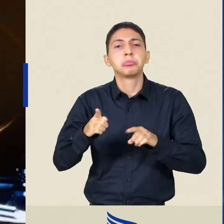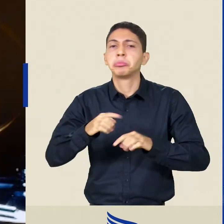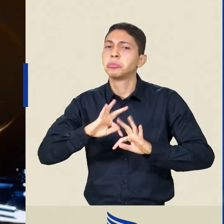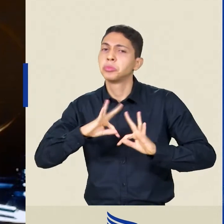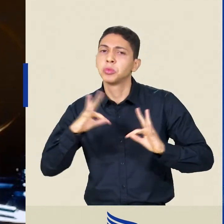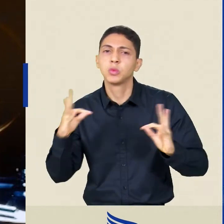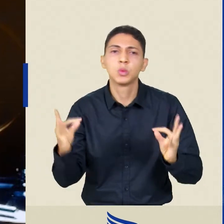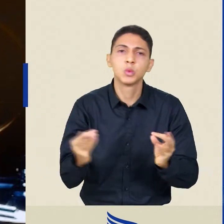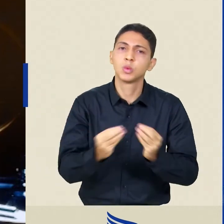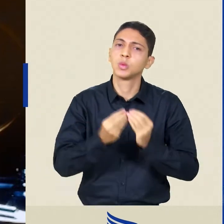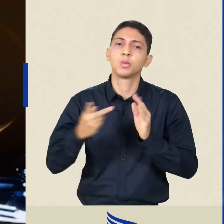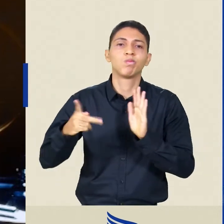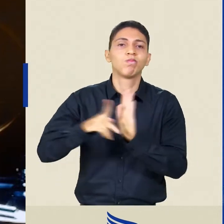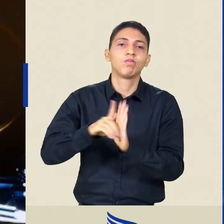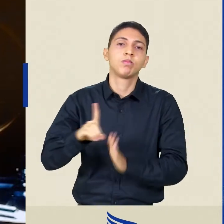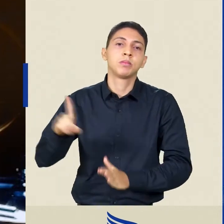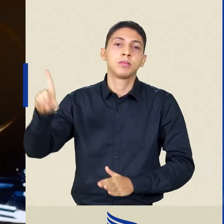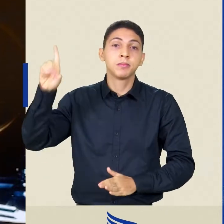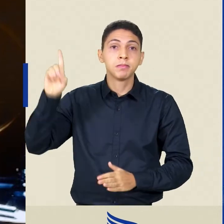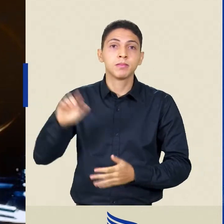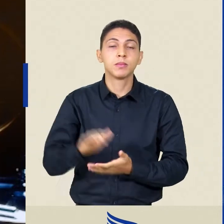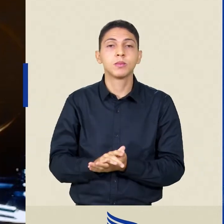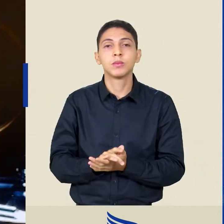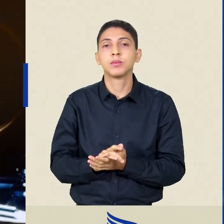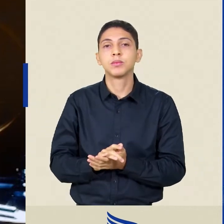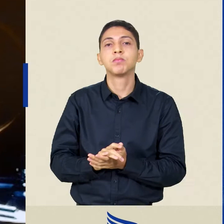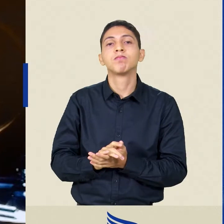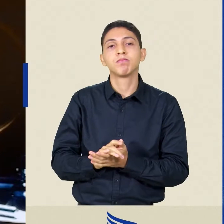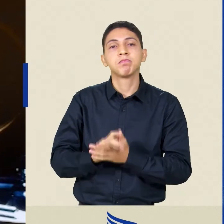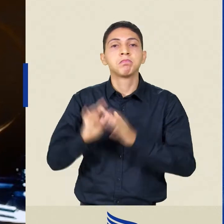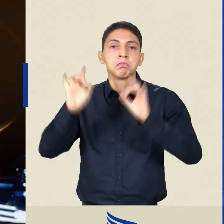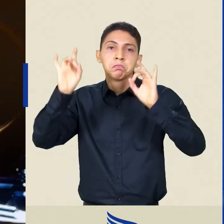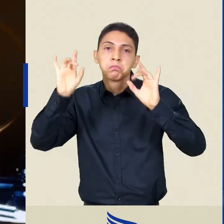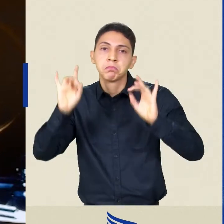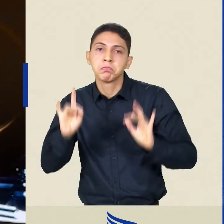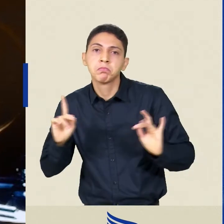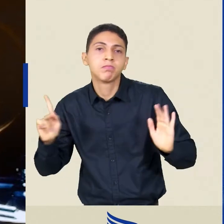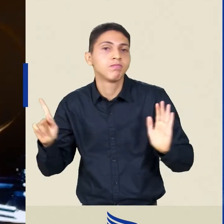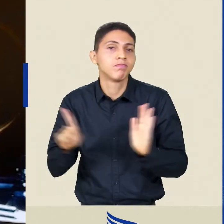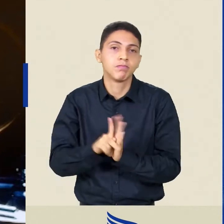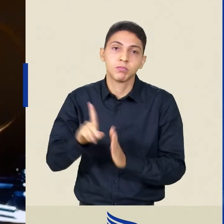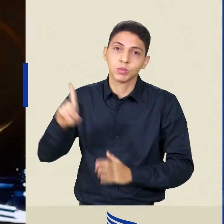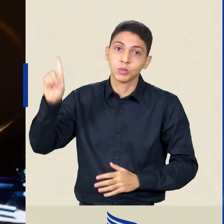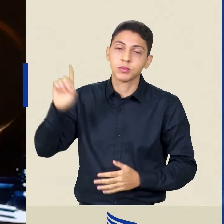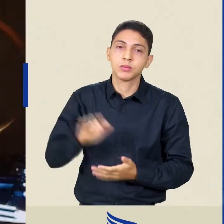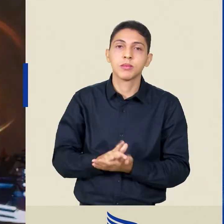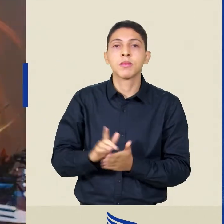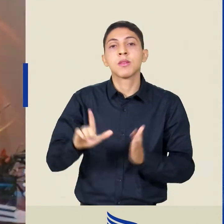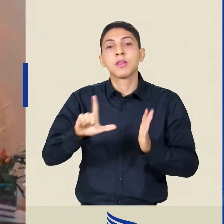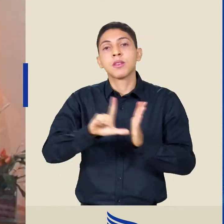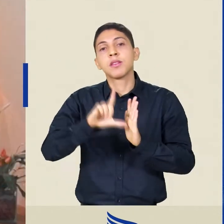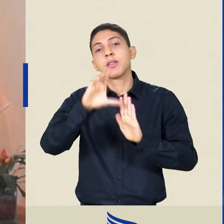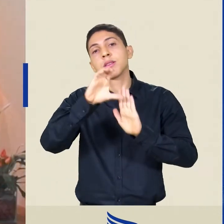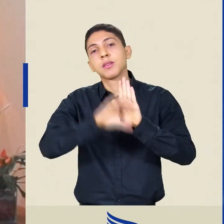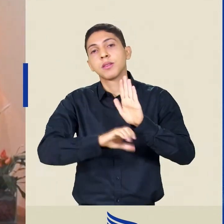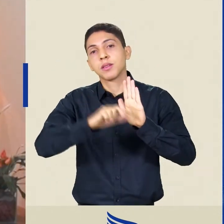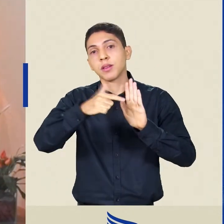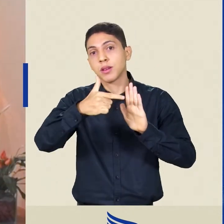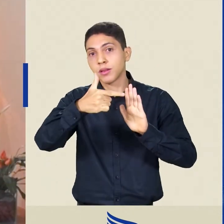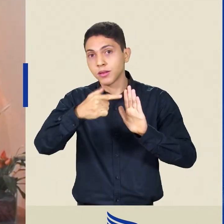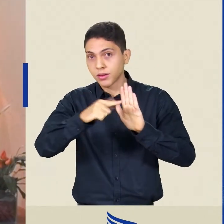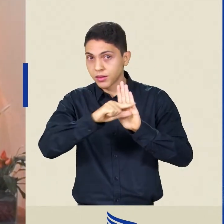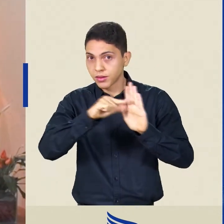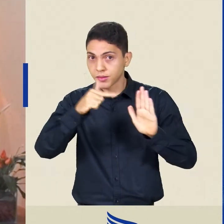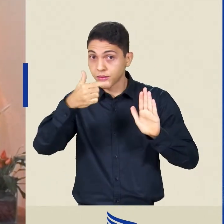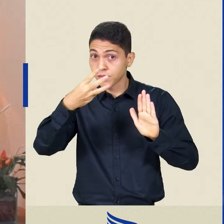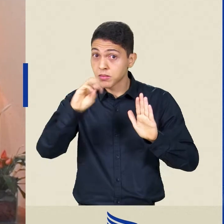árvores, pertencem ao Senhor. Santos são ao Senhor. Levítico 27, 30. Então o dízimo